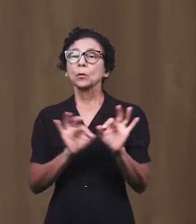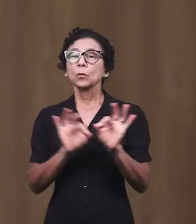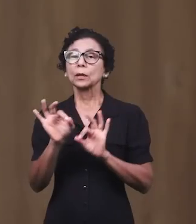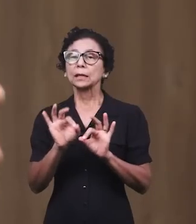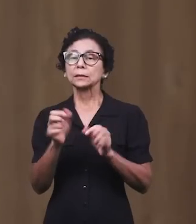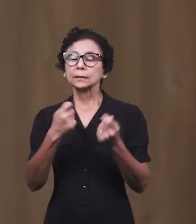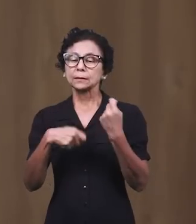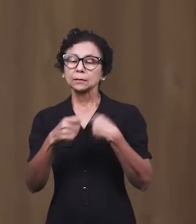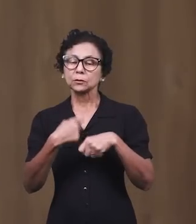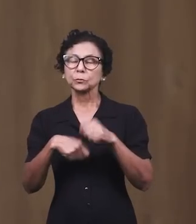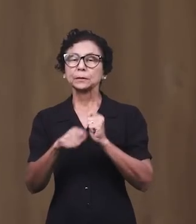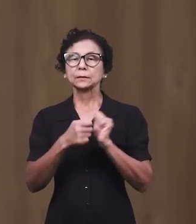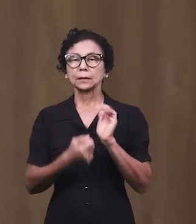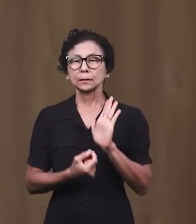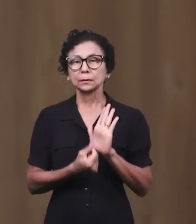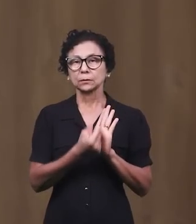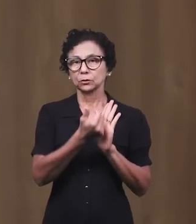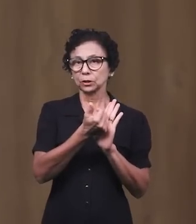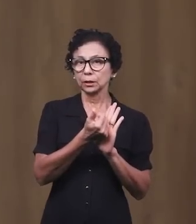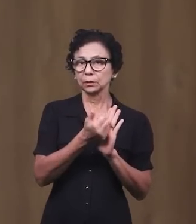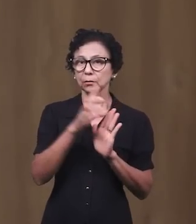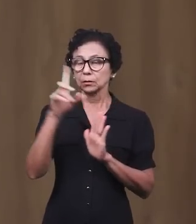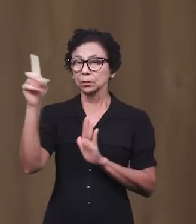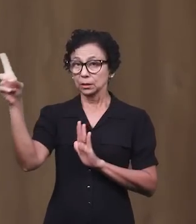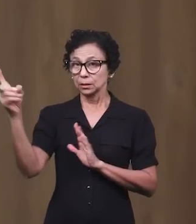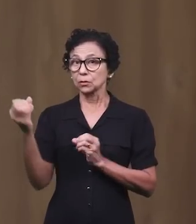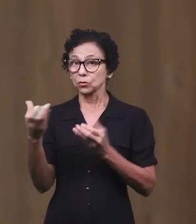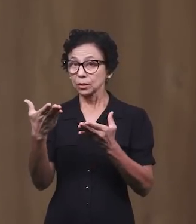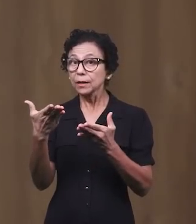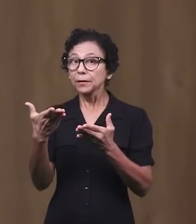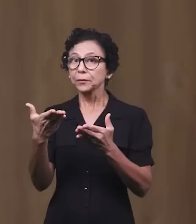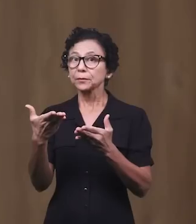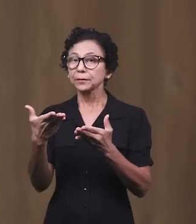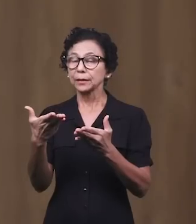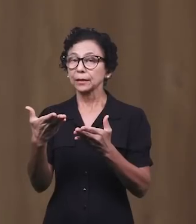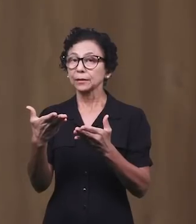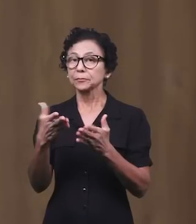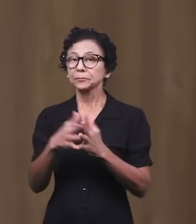dinheiro, do recurso que Deus tem colocado nas suas mãos. A gente tem aqui